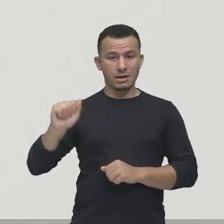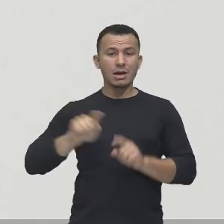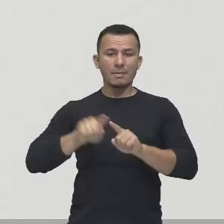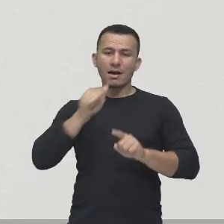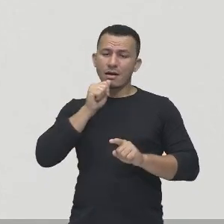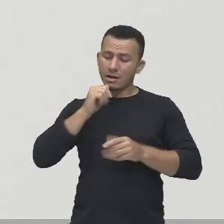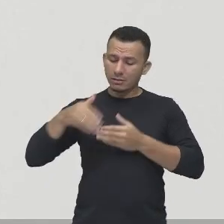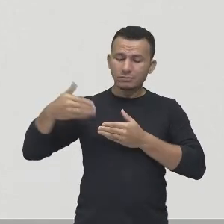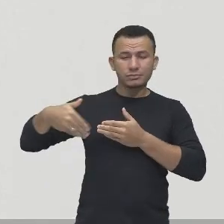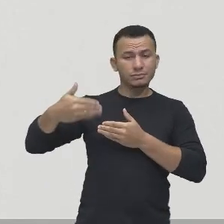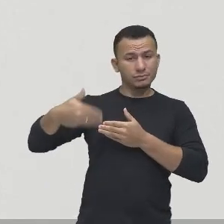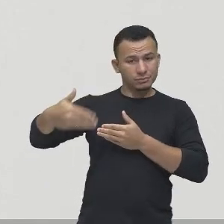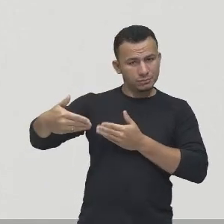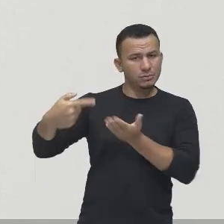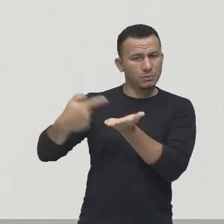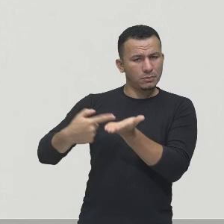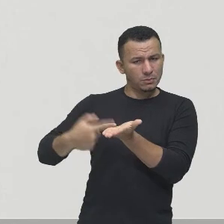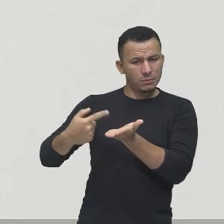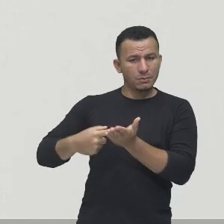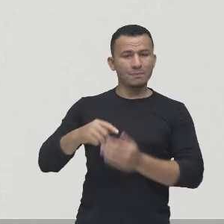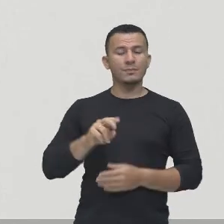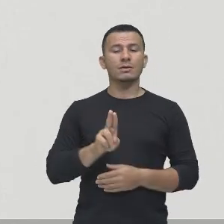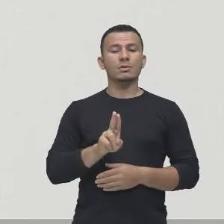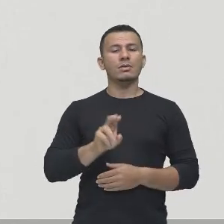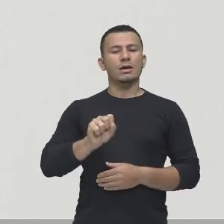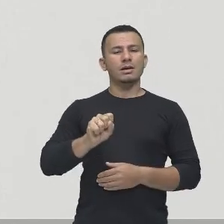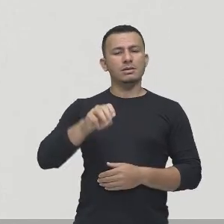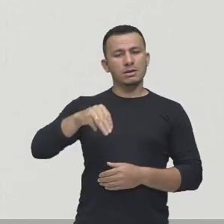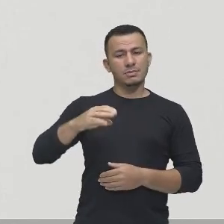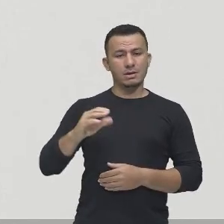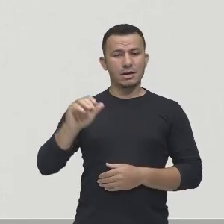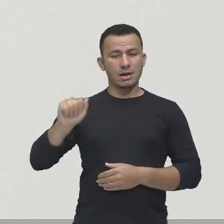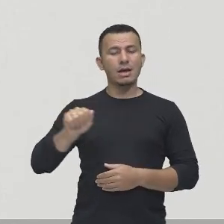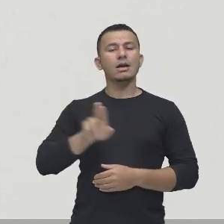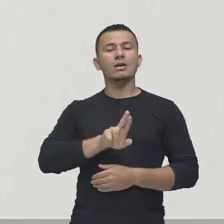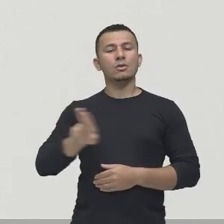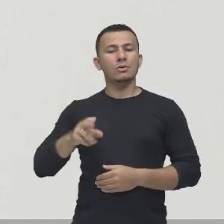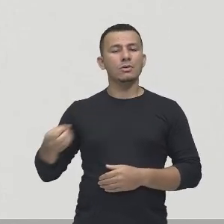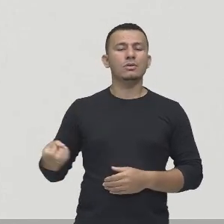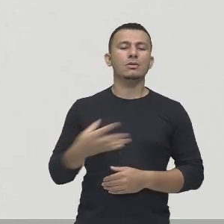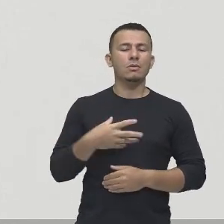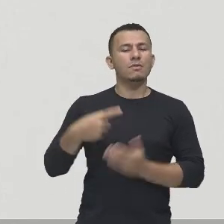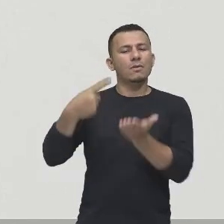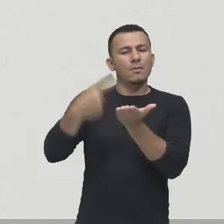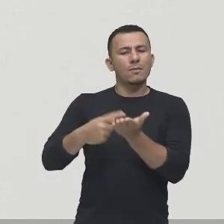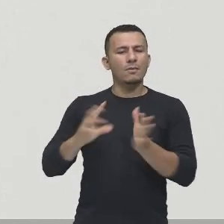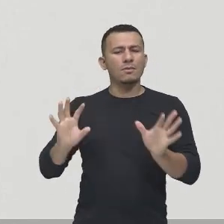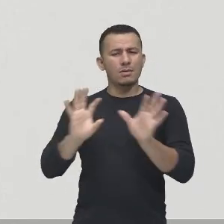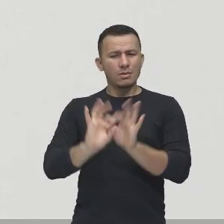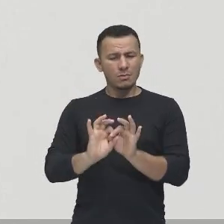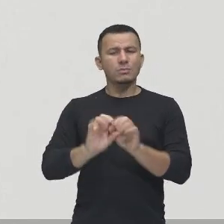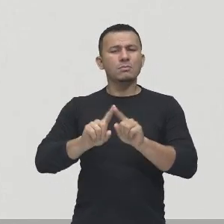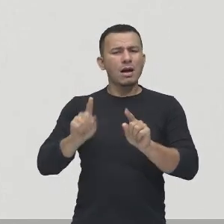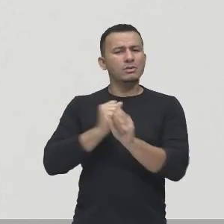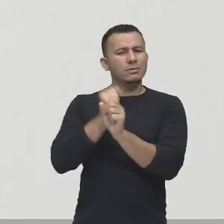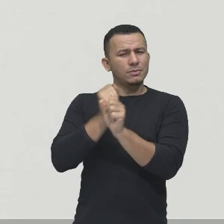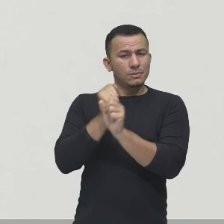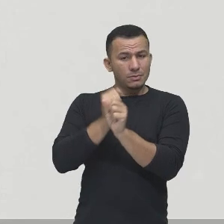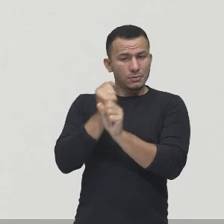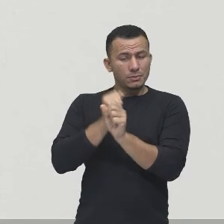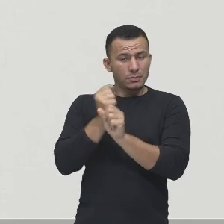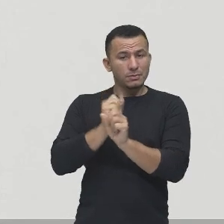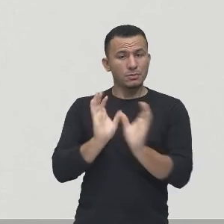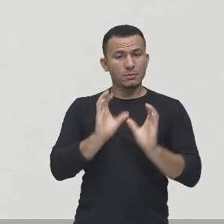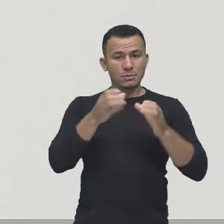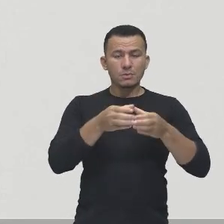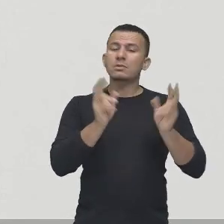processo ainda. Né? O USMCA é o novo nome desse acordo econômico, mas durante muito tempo o nome do bloco